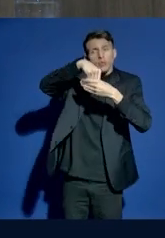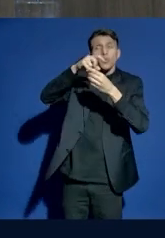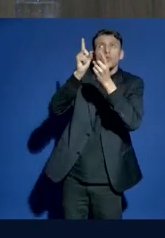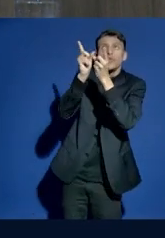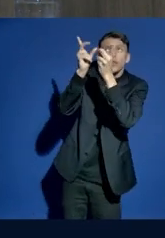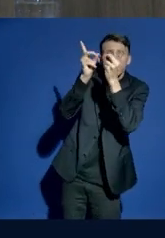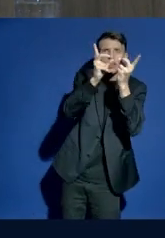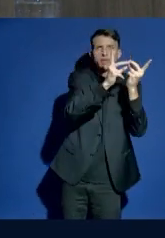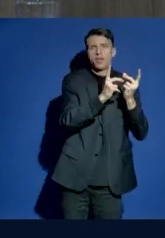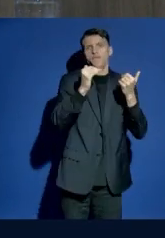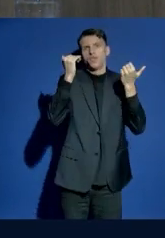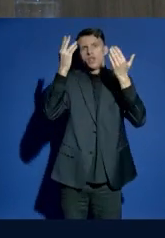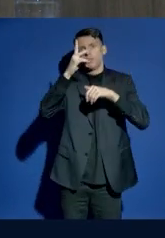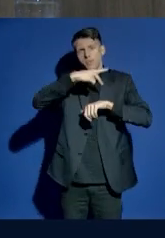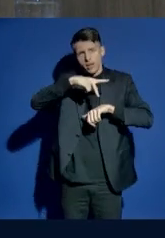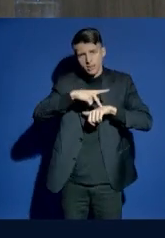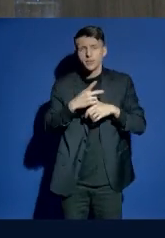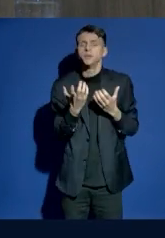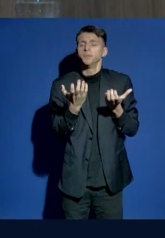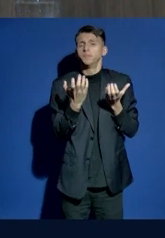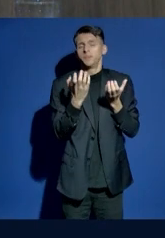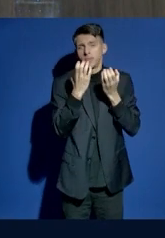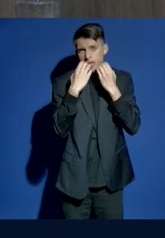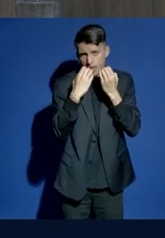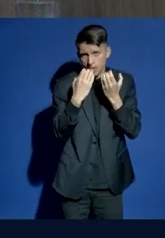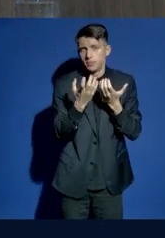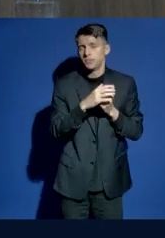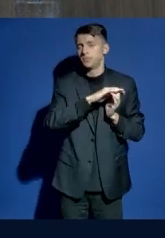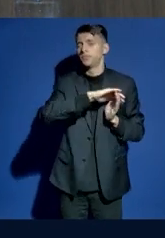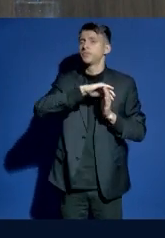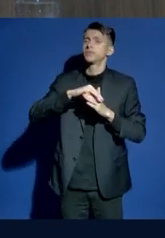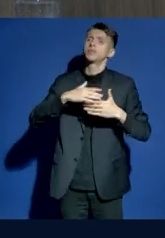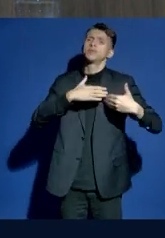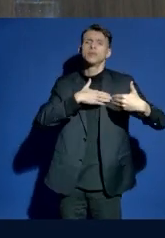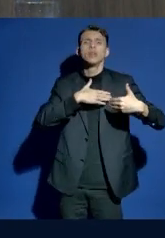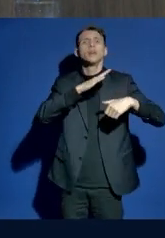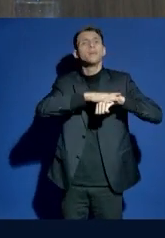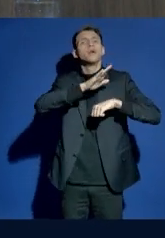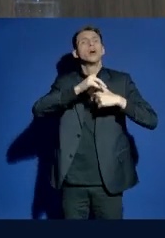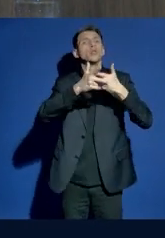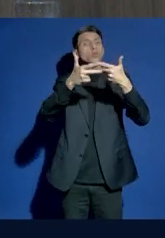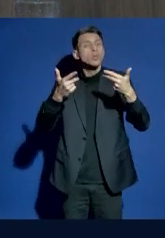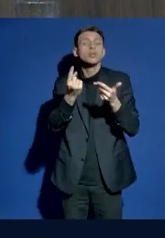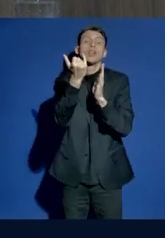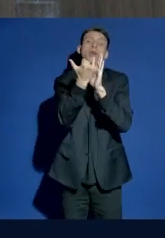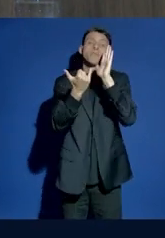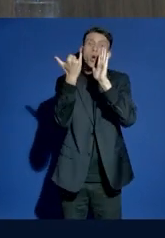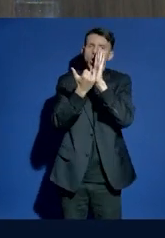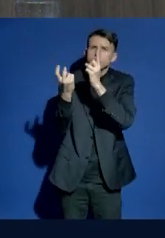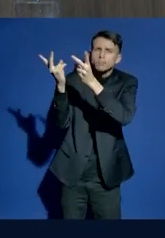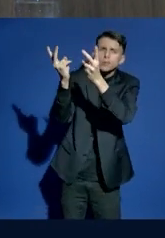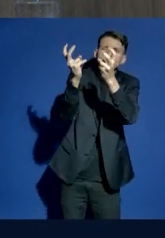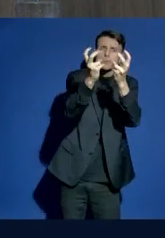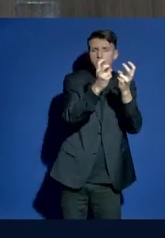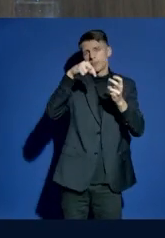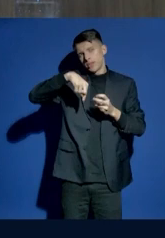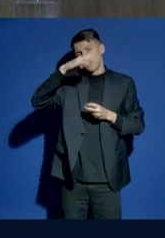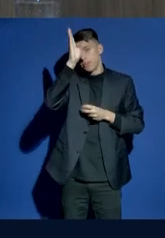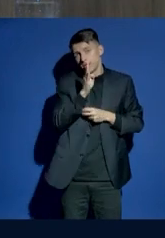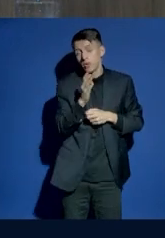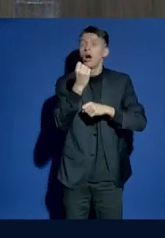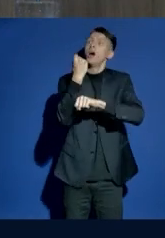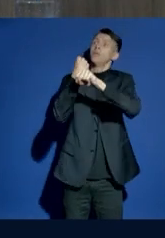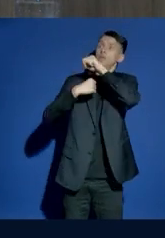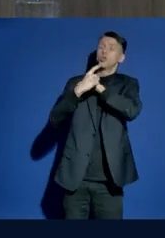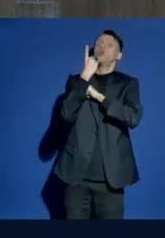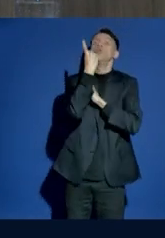produção integrada de alimentos e energia. E na esteira disso veio muito mais recolhimento de impostos para o Estado, para o Brasil, né? Ano passado,